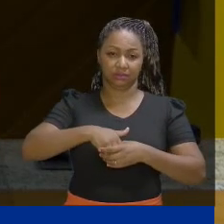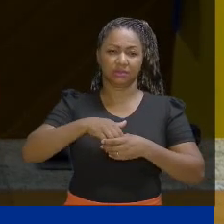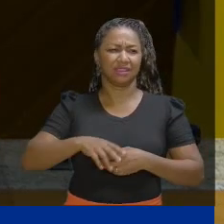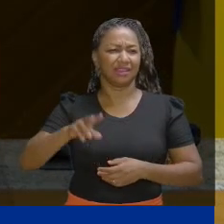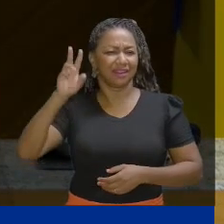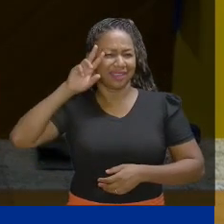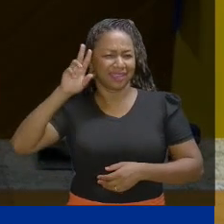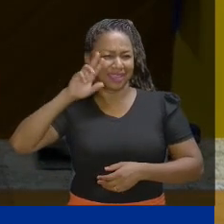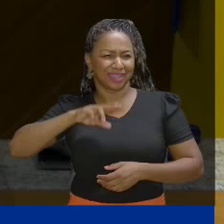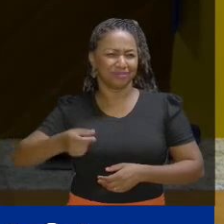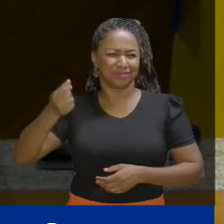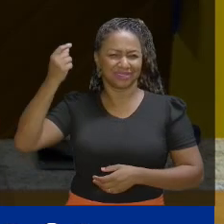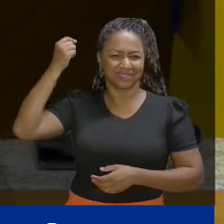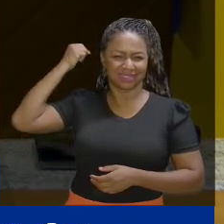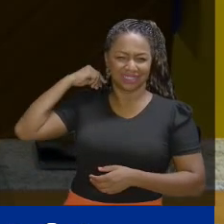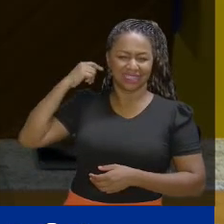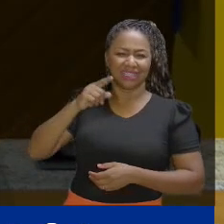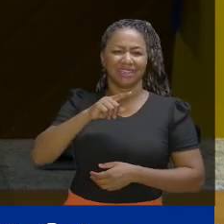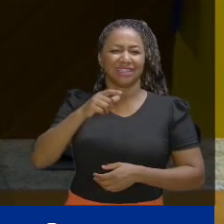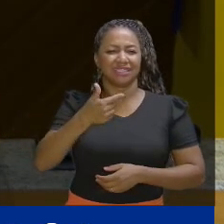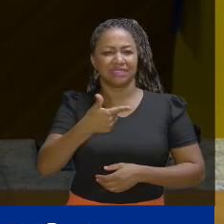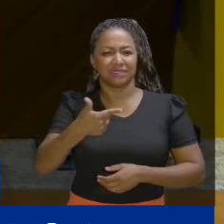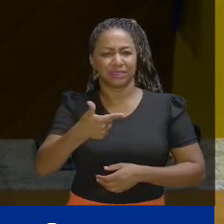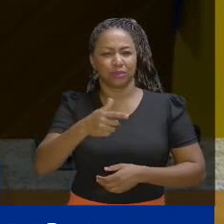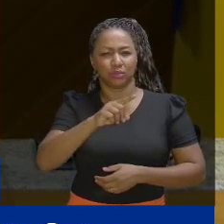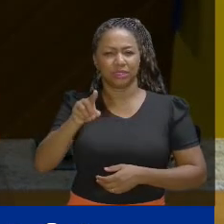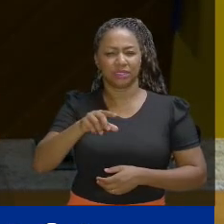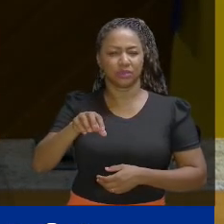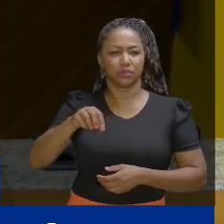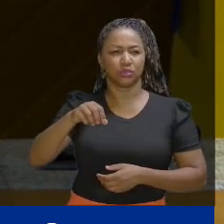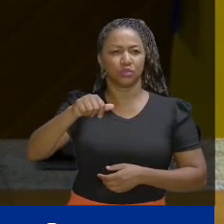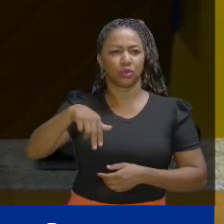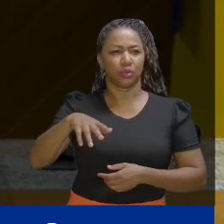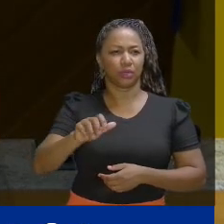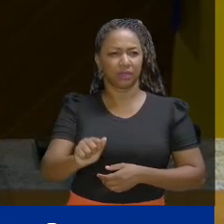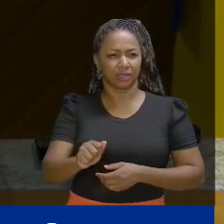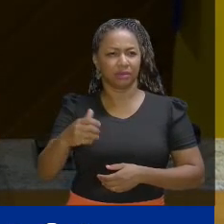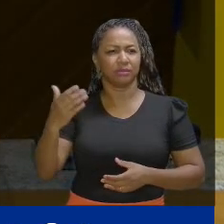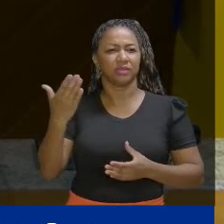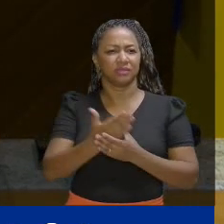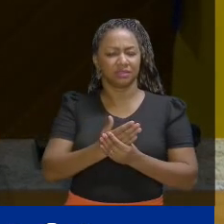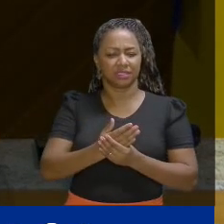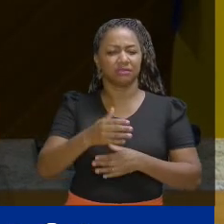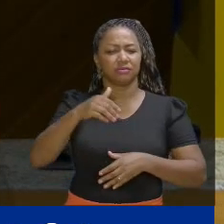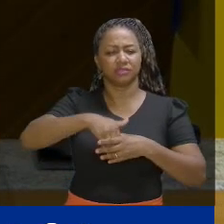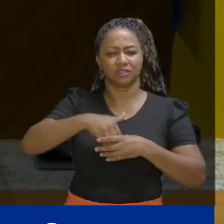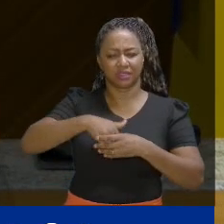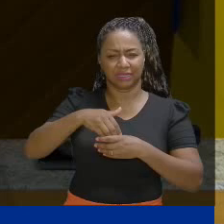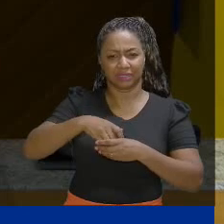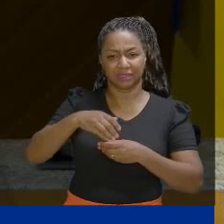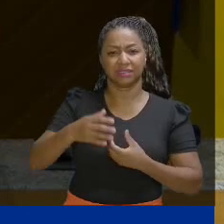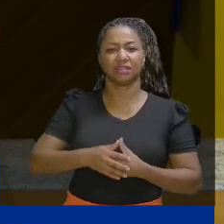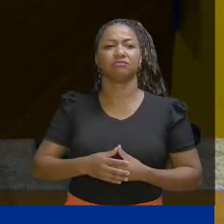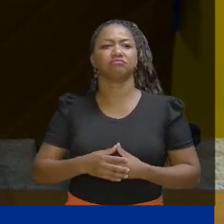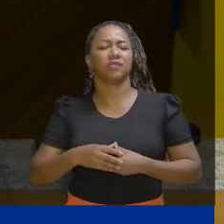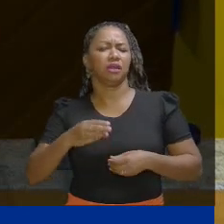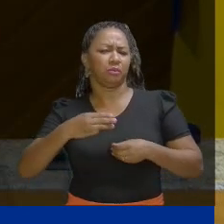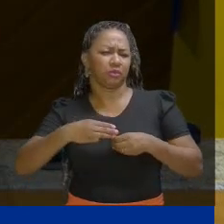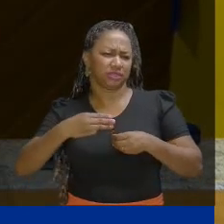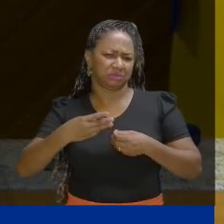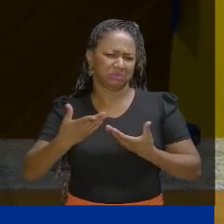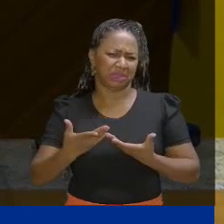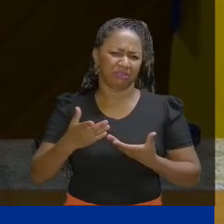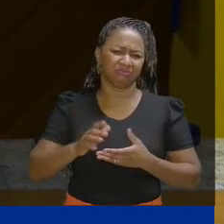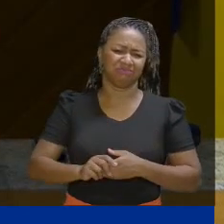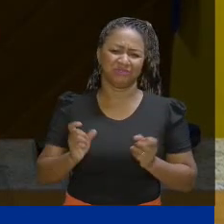nós éramos ali da segunda zona eleitoral, conduzimos um processo de eleição municipal duríssimo, né, duríssimo,